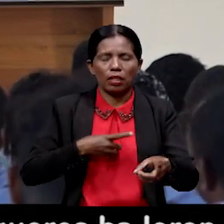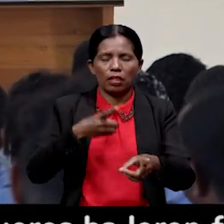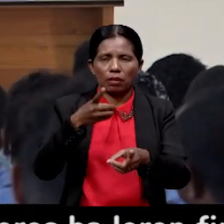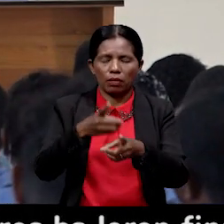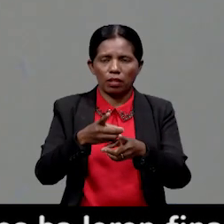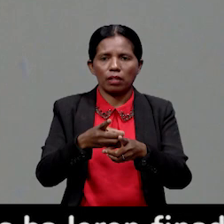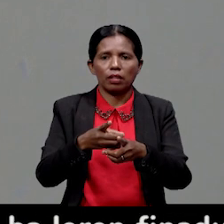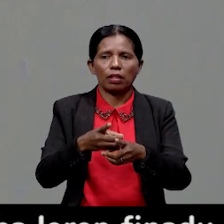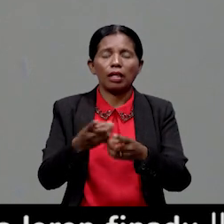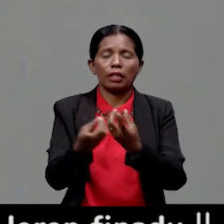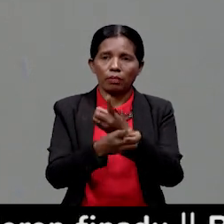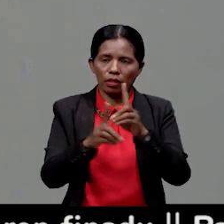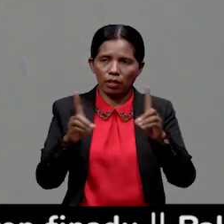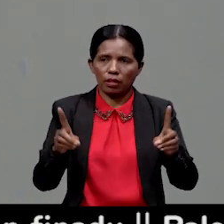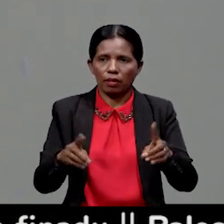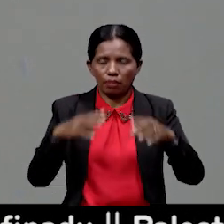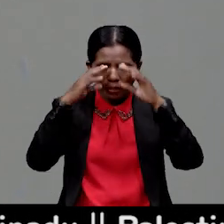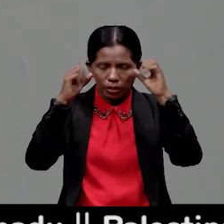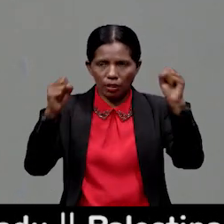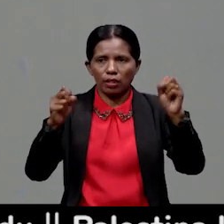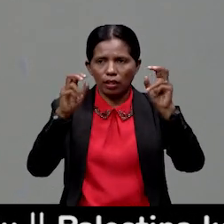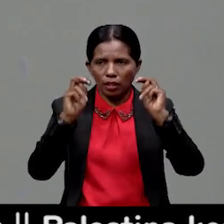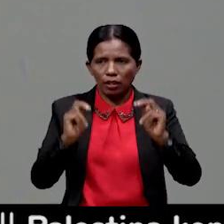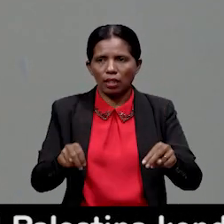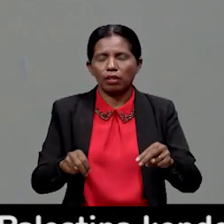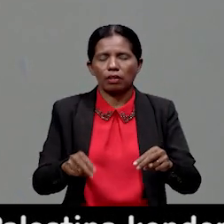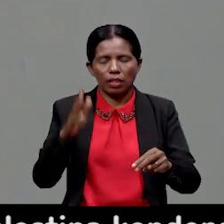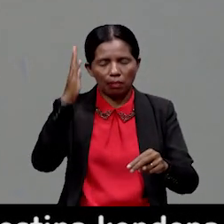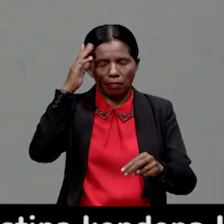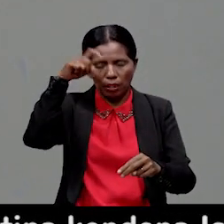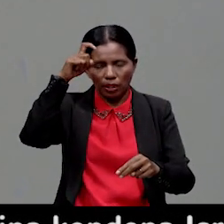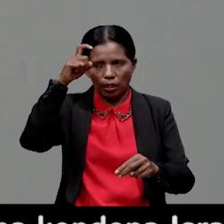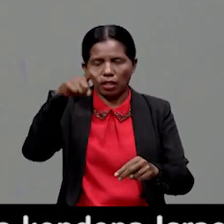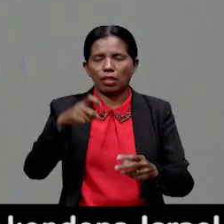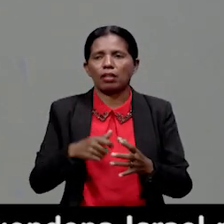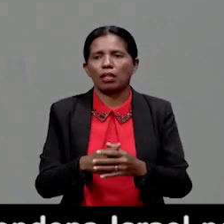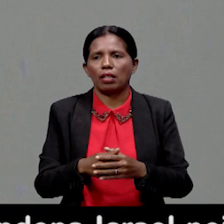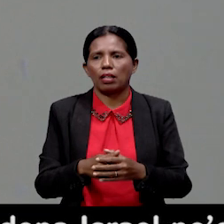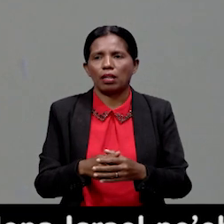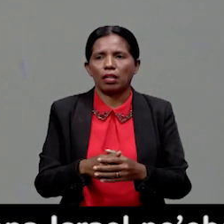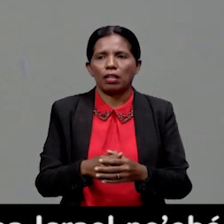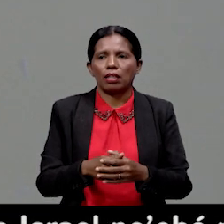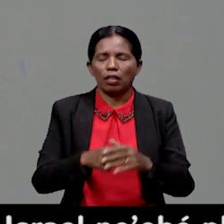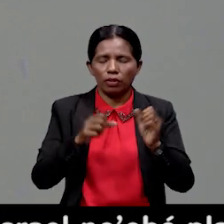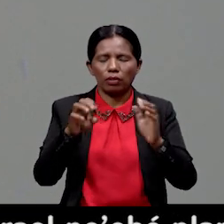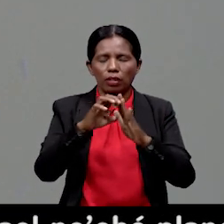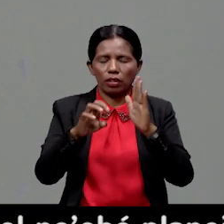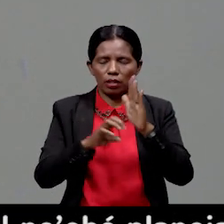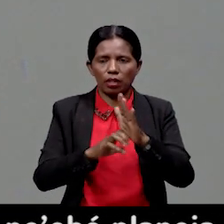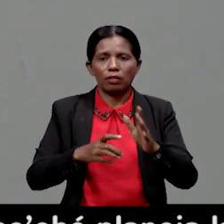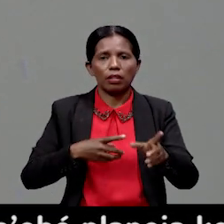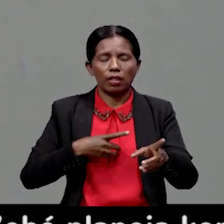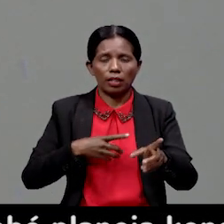e humanista. Presidente deve ter que ter conhecimento aprofundo sobre o Estado de Direito